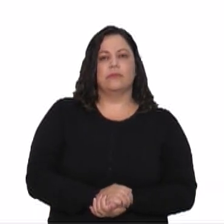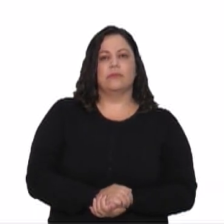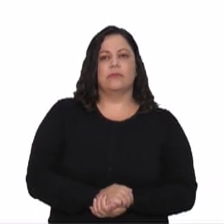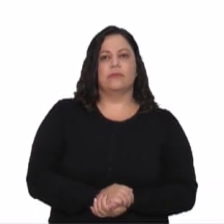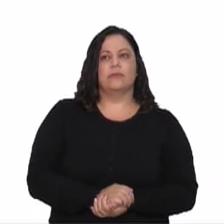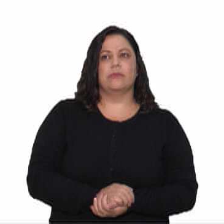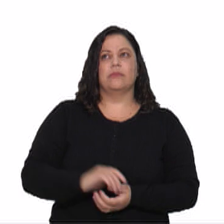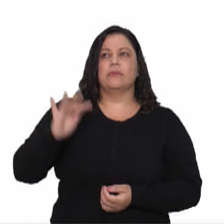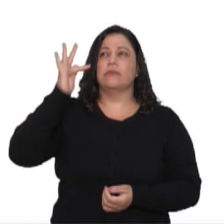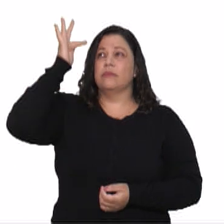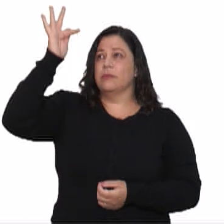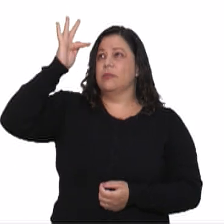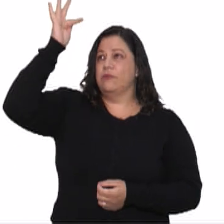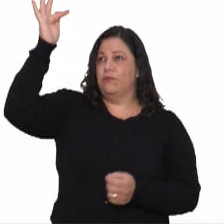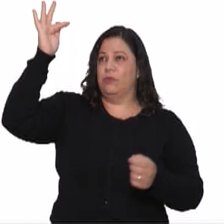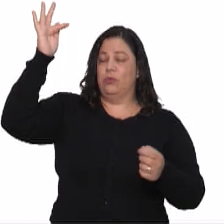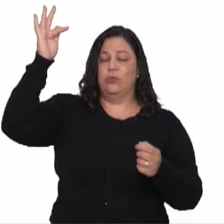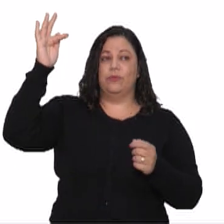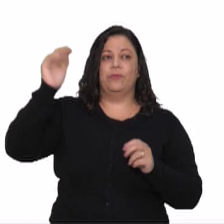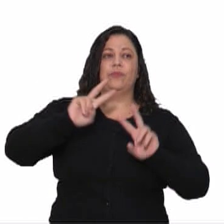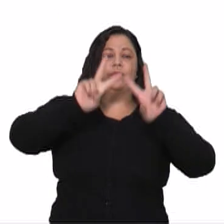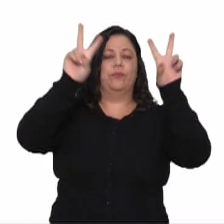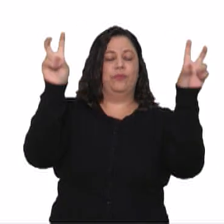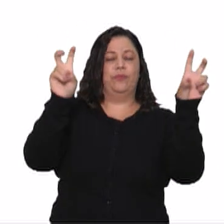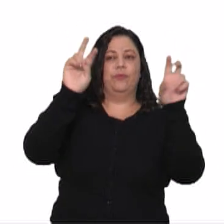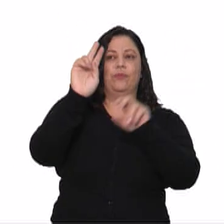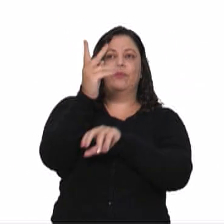Filosofia de Heráclito.